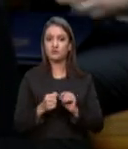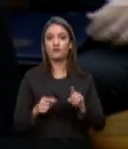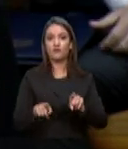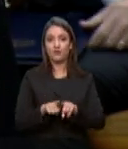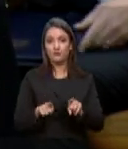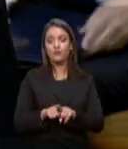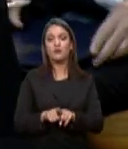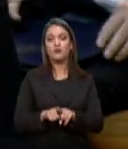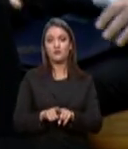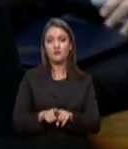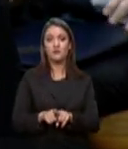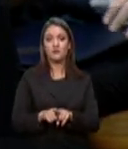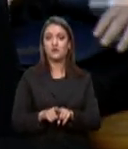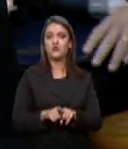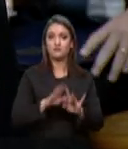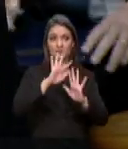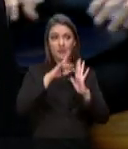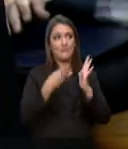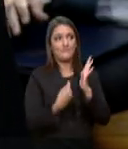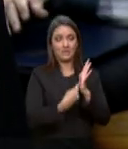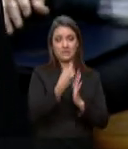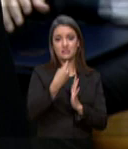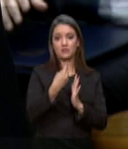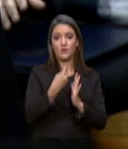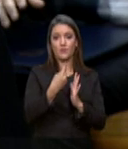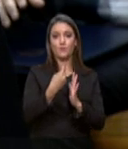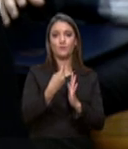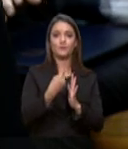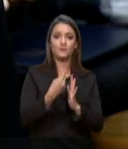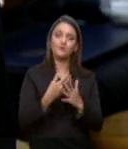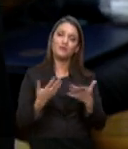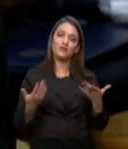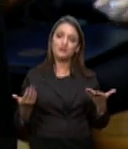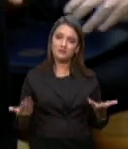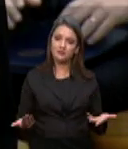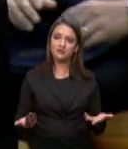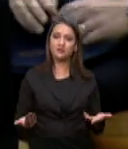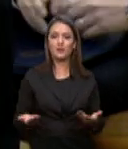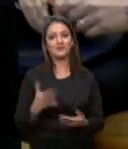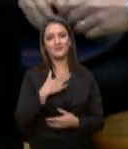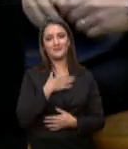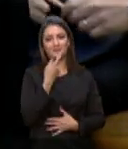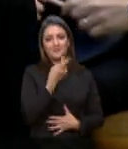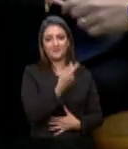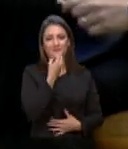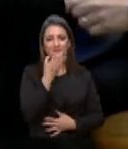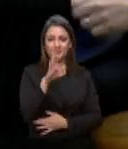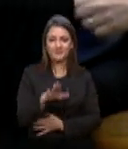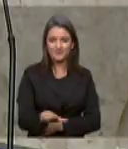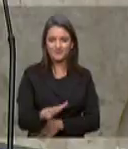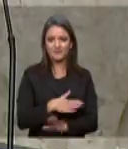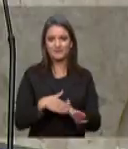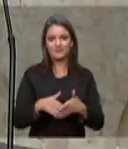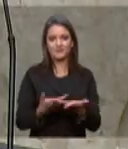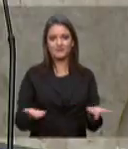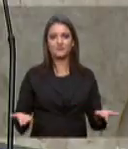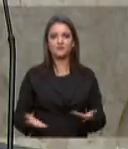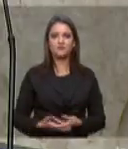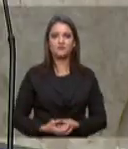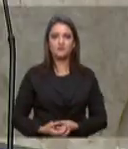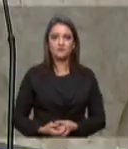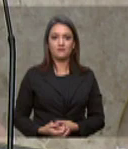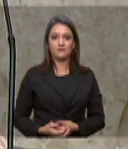mas minuciosamente elencados na petição inicial, e são essas as considerações. Muito boa tarde a todos.